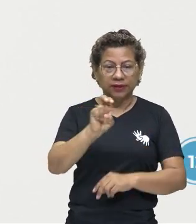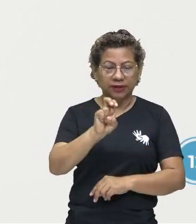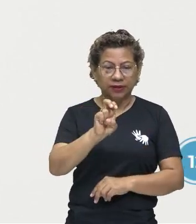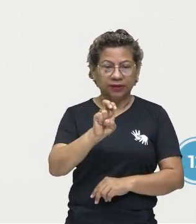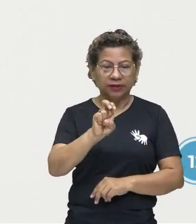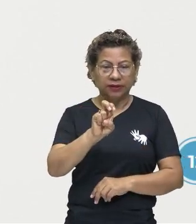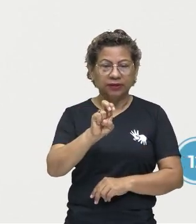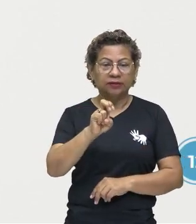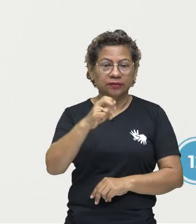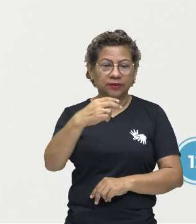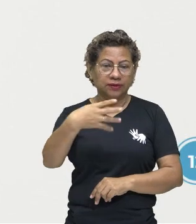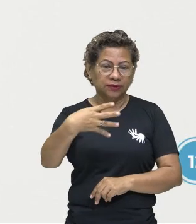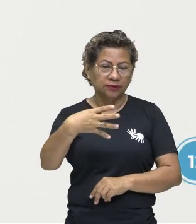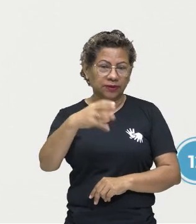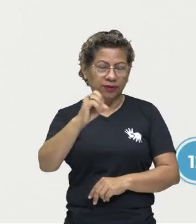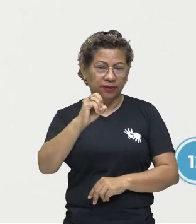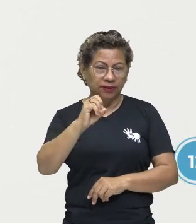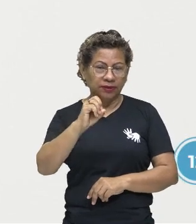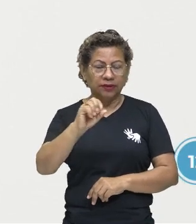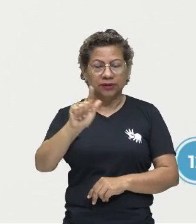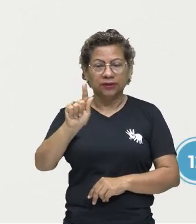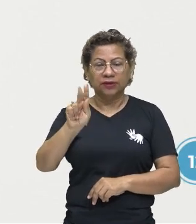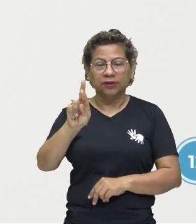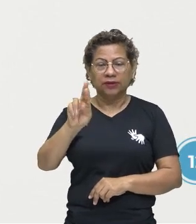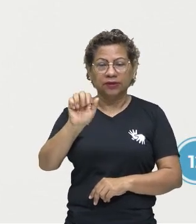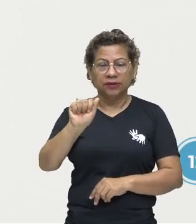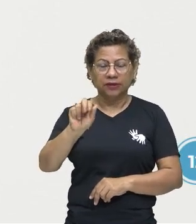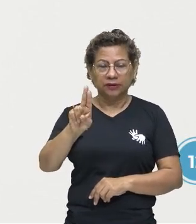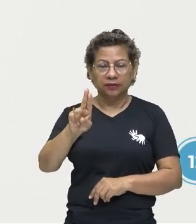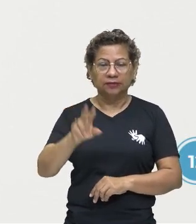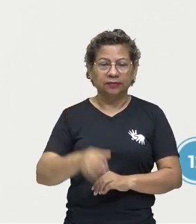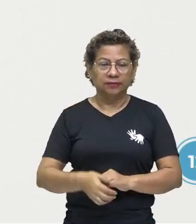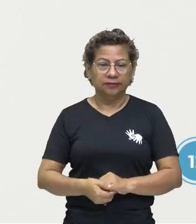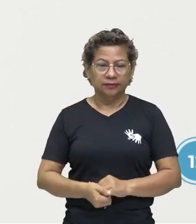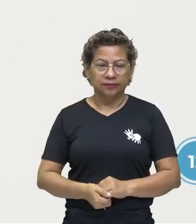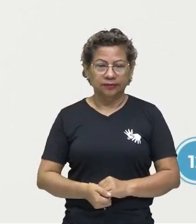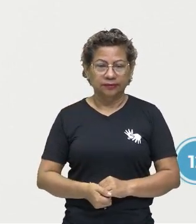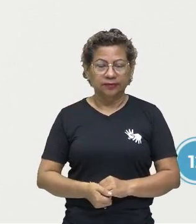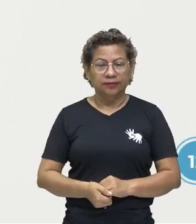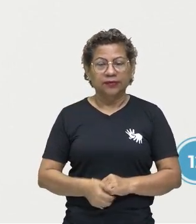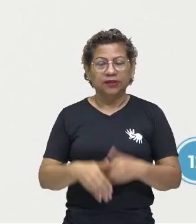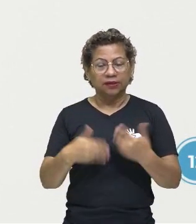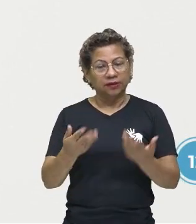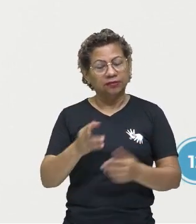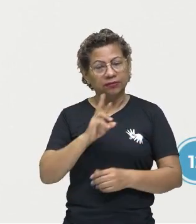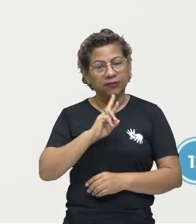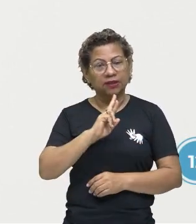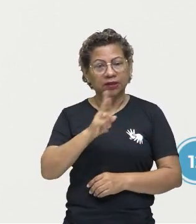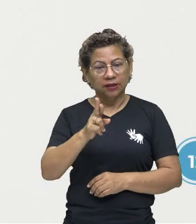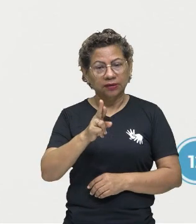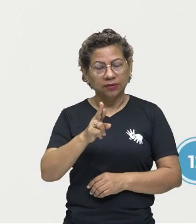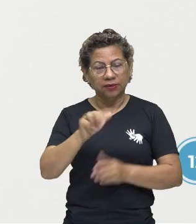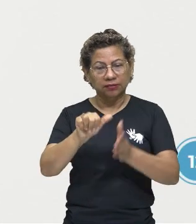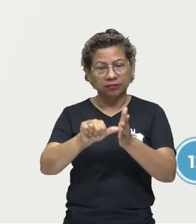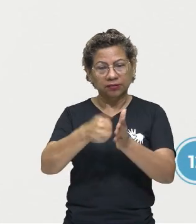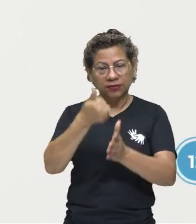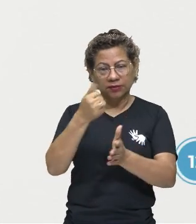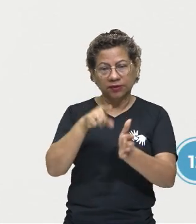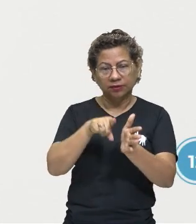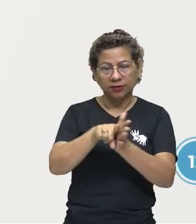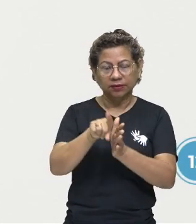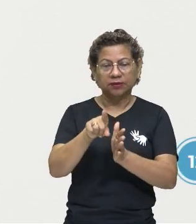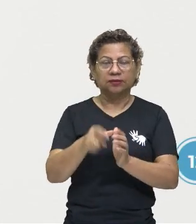540 graus. Então, é a resposta da questão 1, da nossa